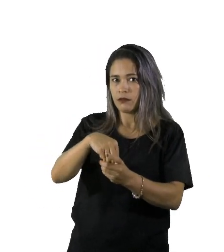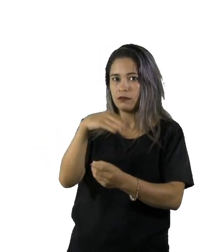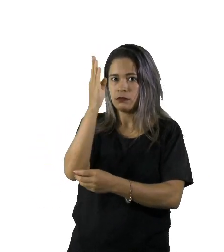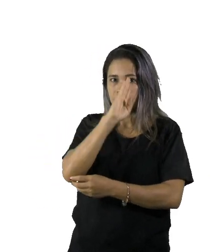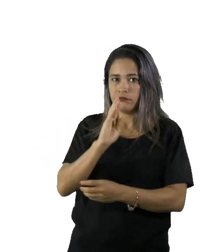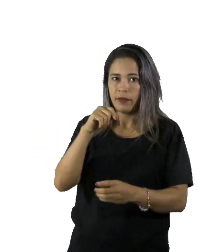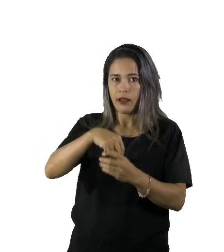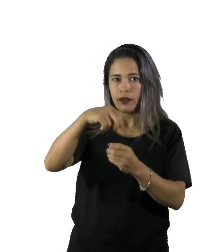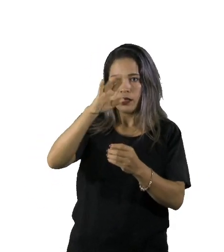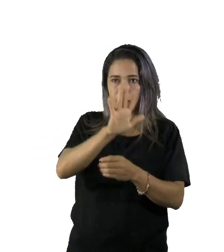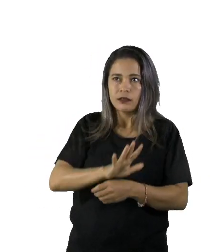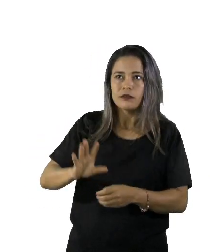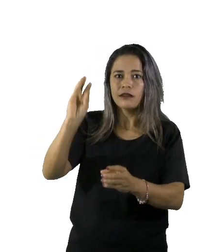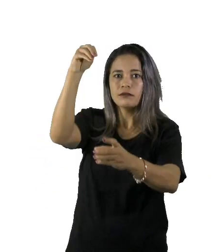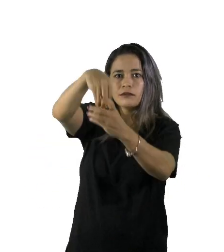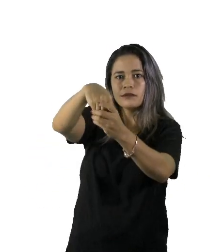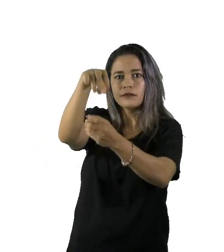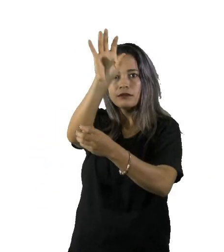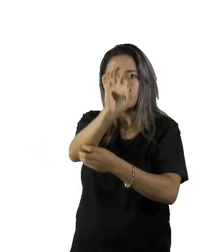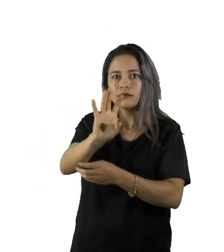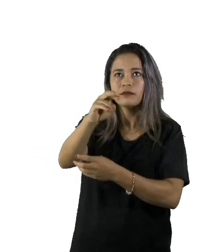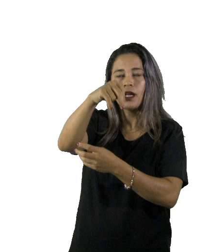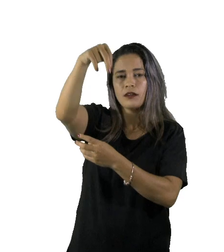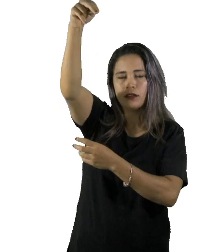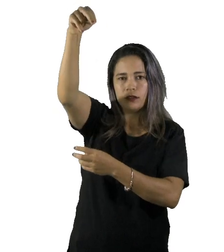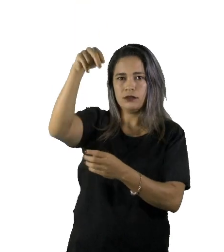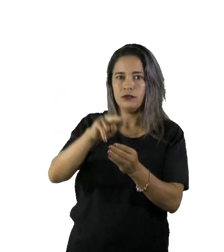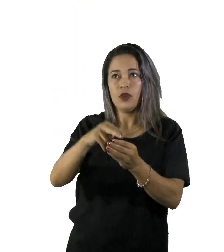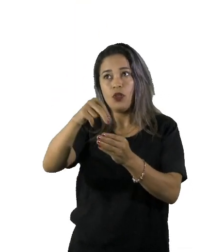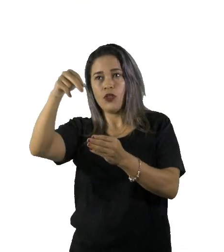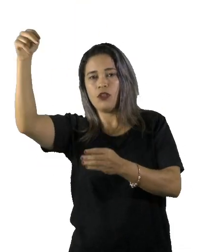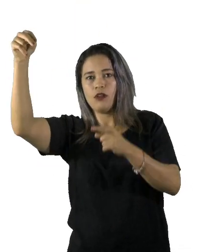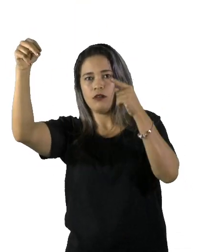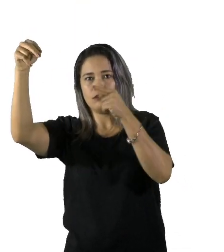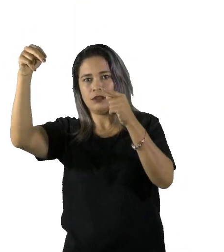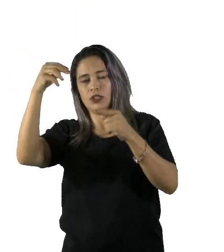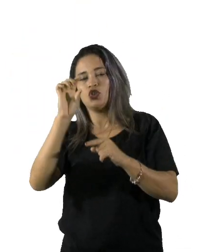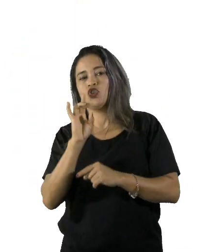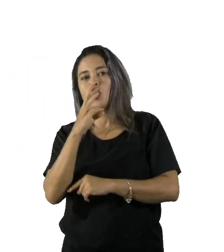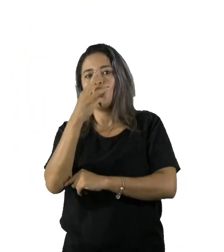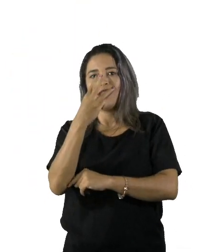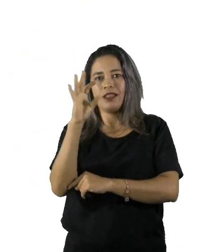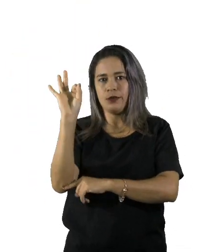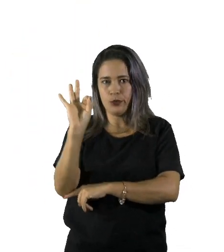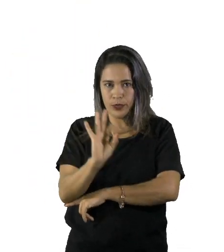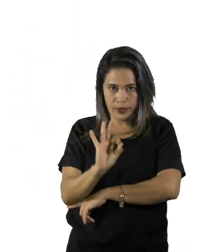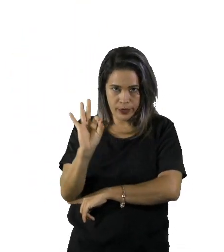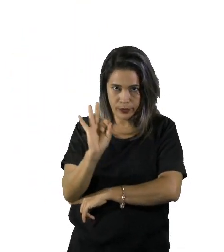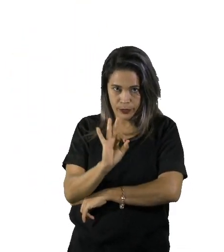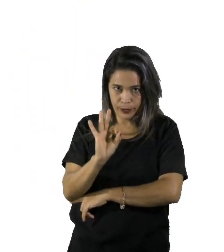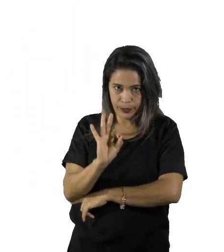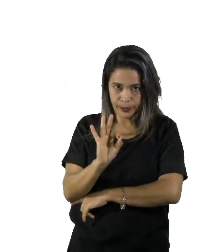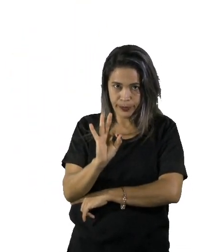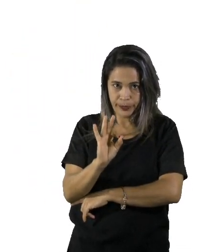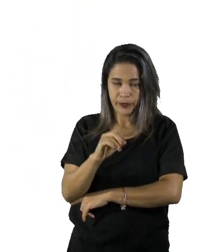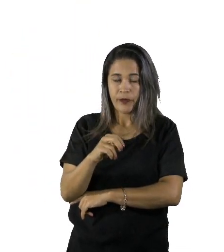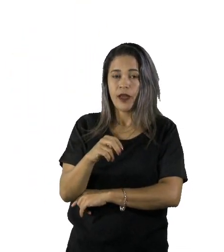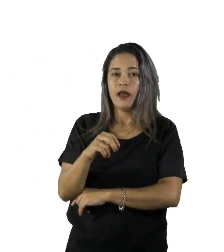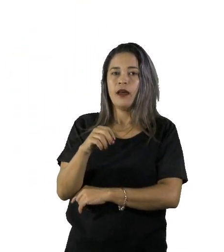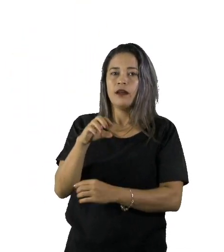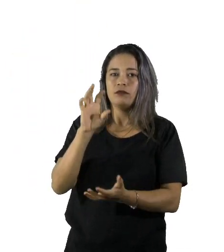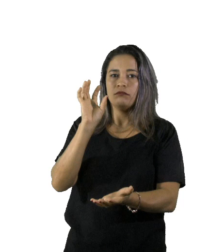região norte. Na região nordeste, nós temos apenas 3% dessa água. Na região